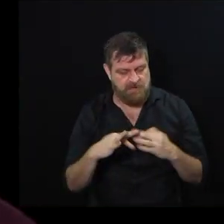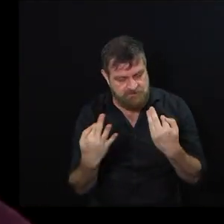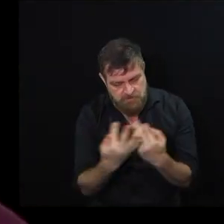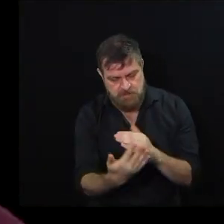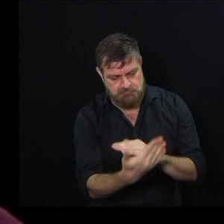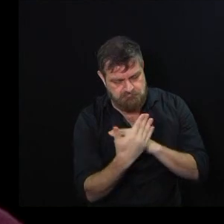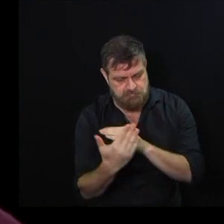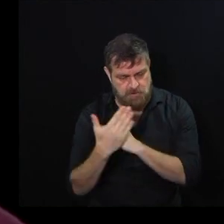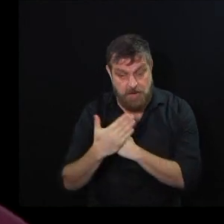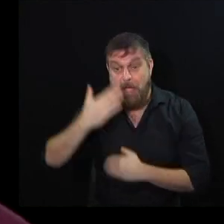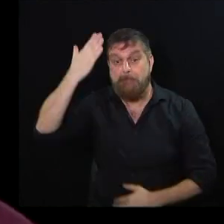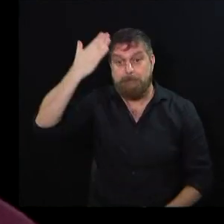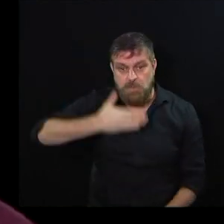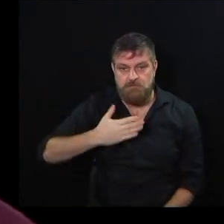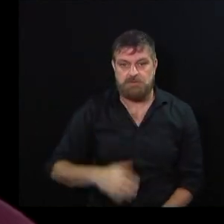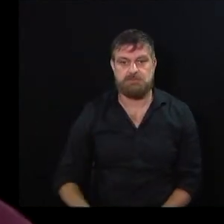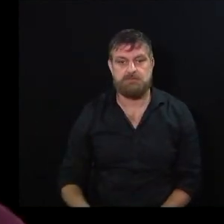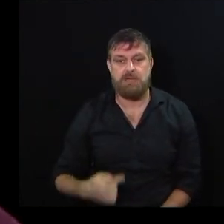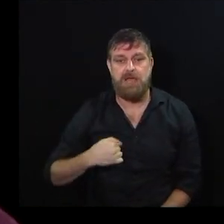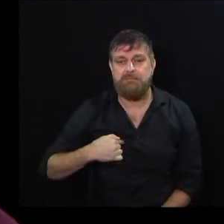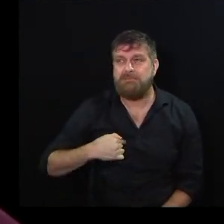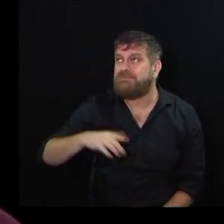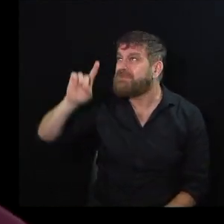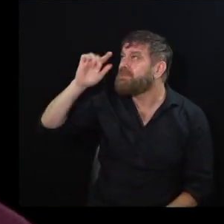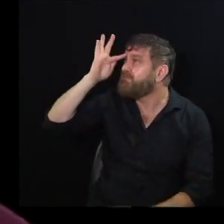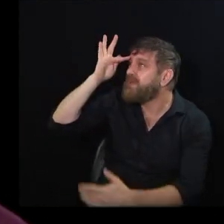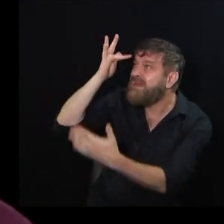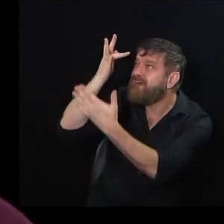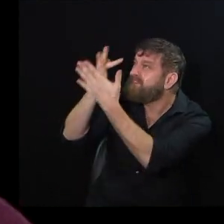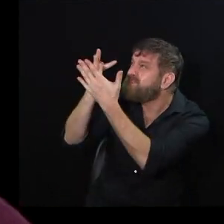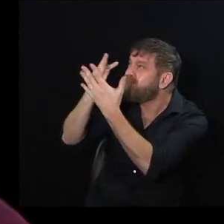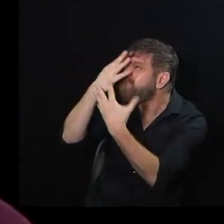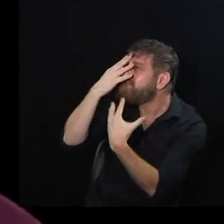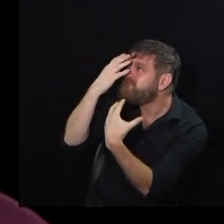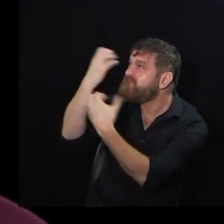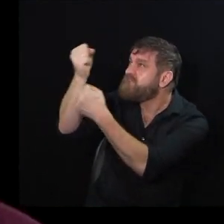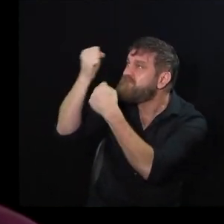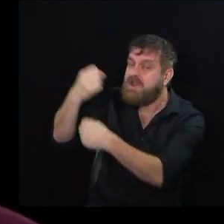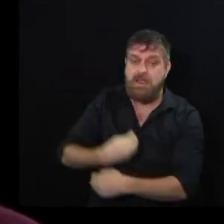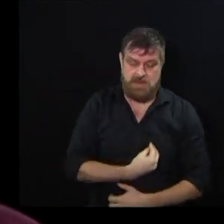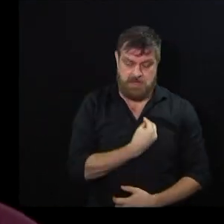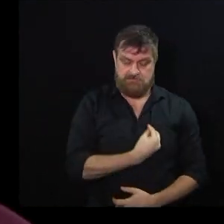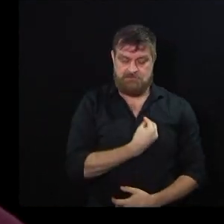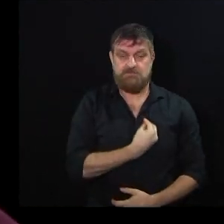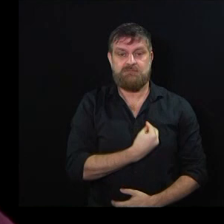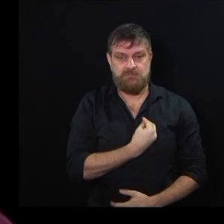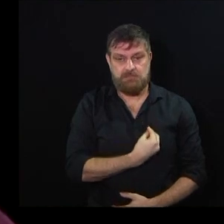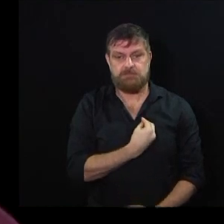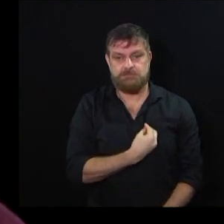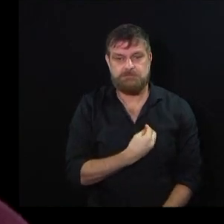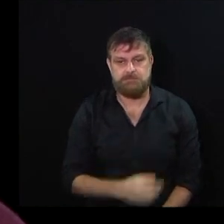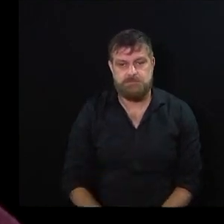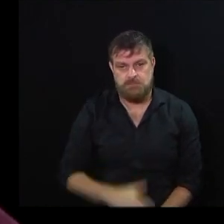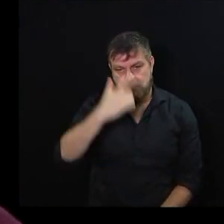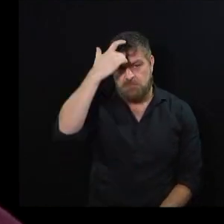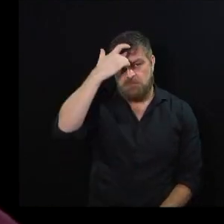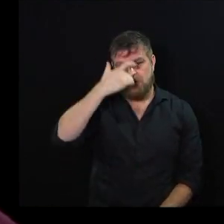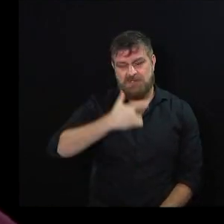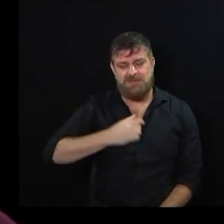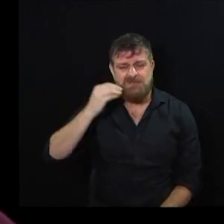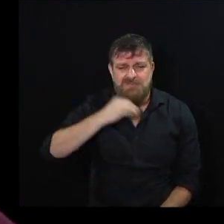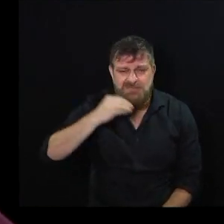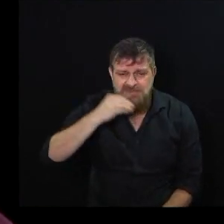A minha fé em Deus, ela é uma fé viva. Assim, eu sou uma pessoa fraca, com tantas